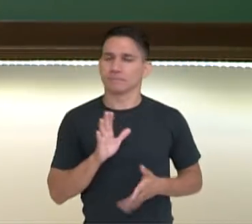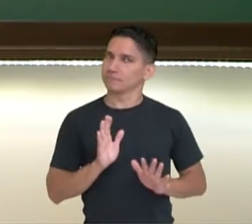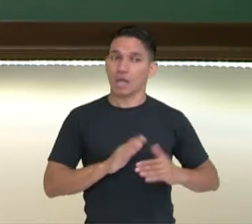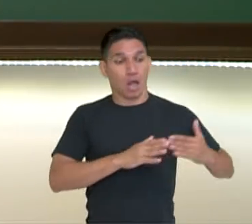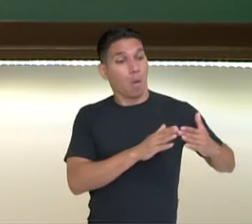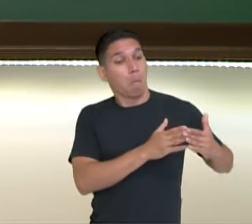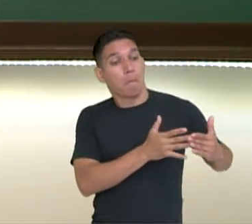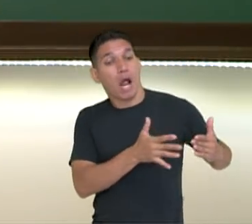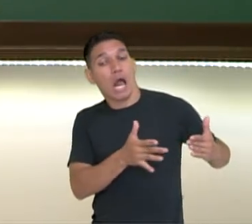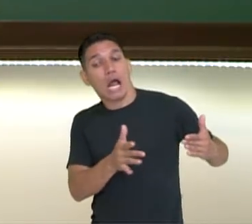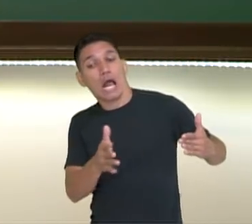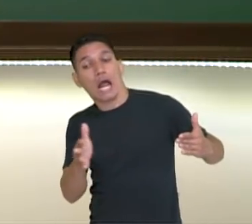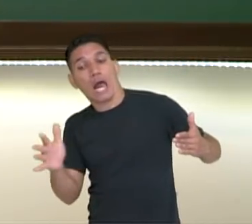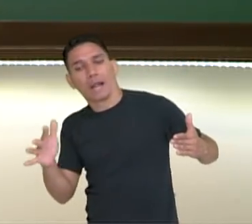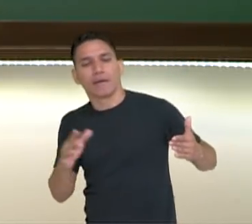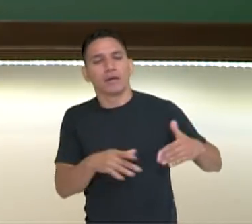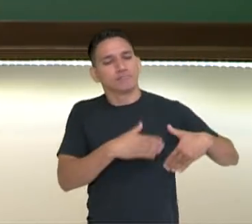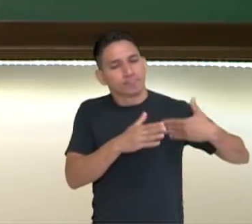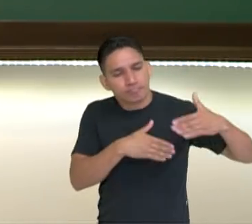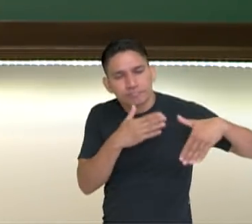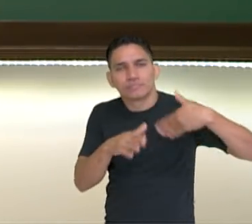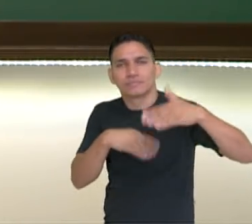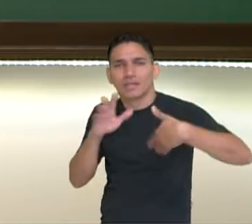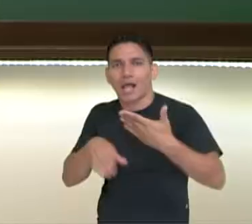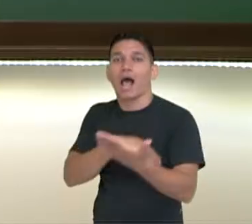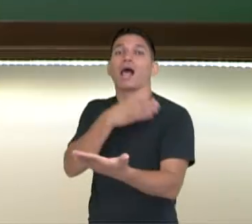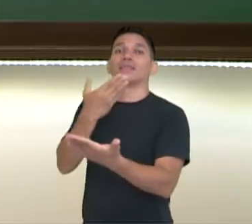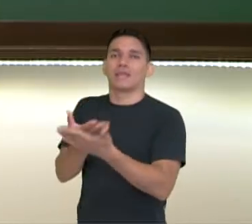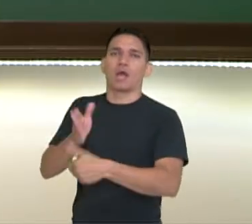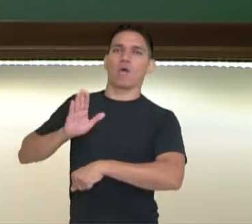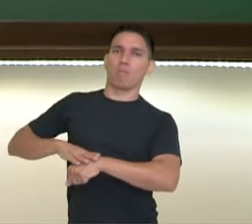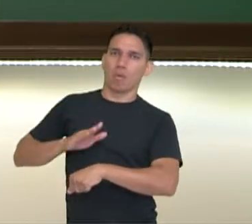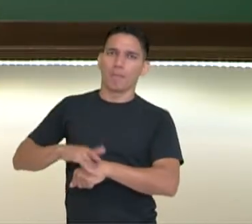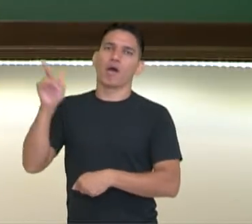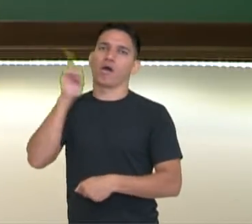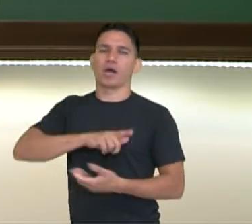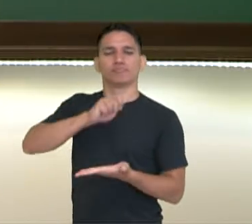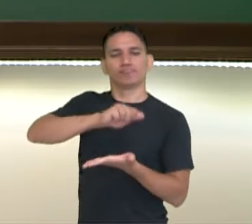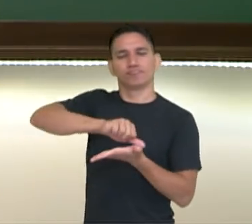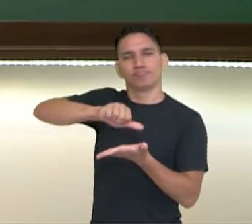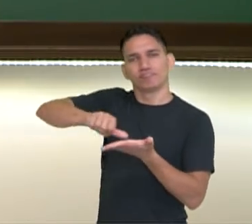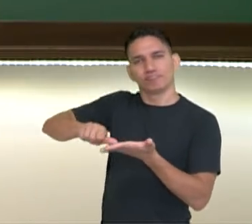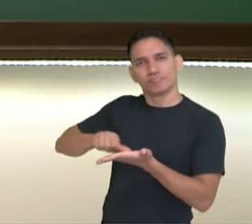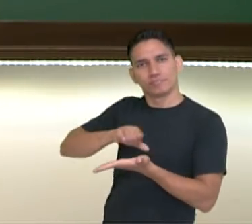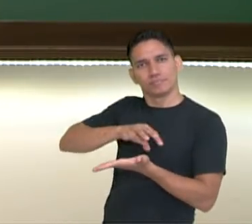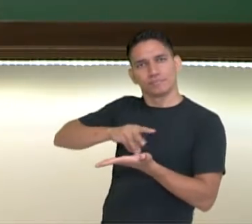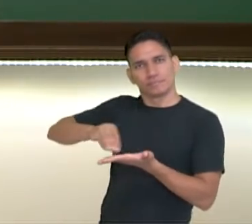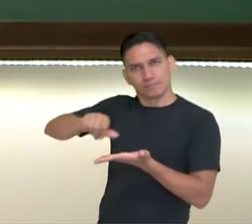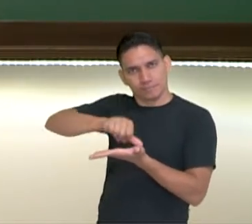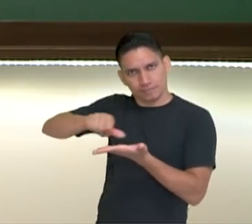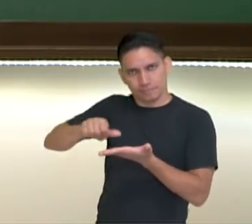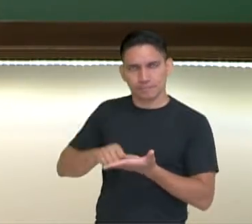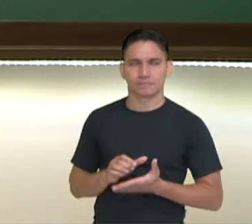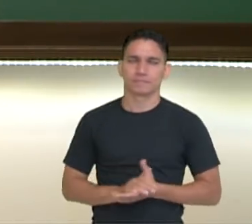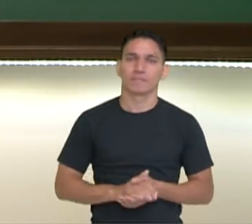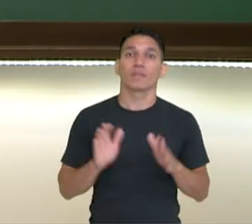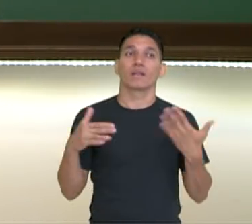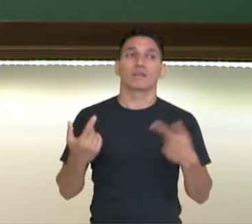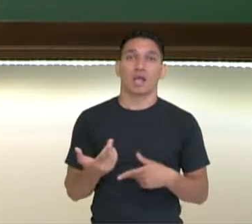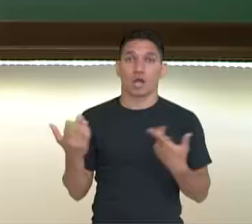de um período, até chegar a uma escrita cuneiforme. Então, vamos agora para a